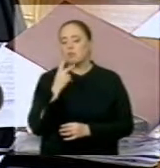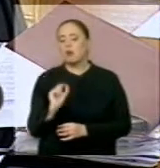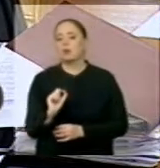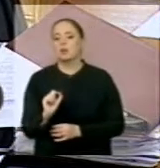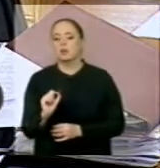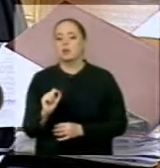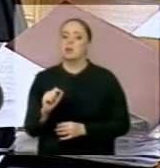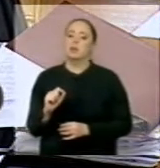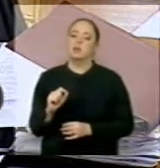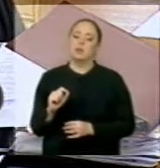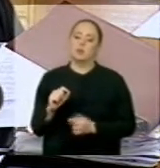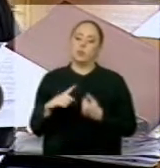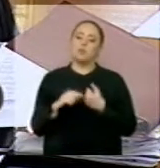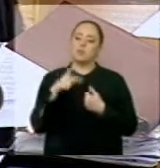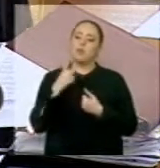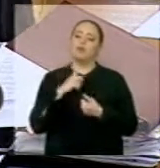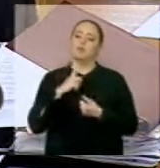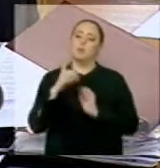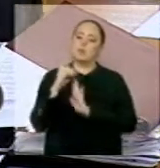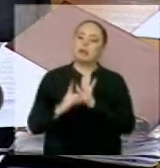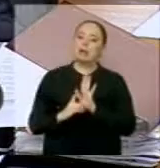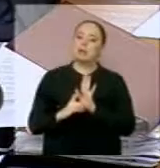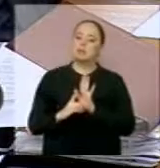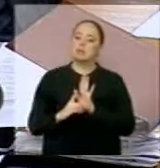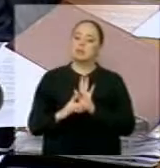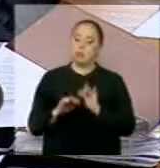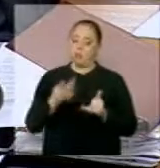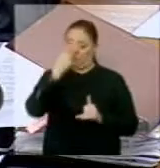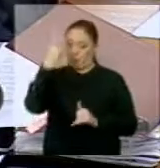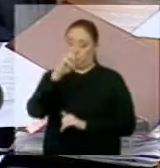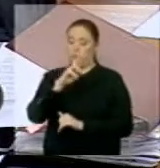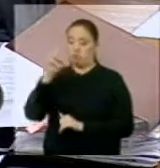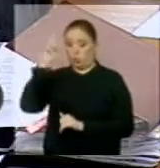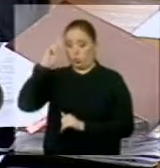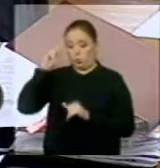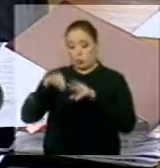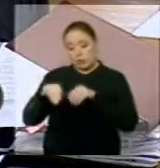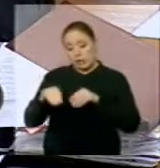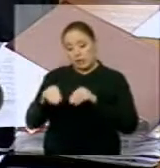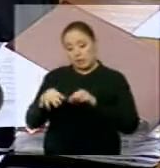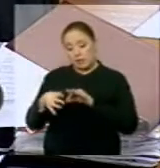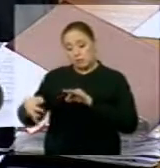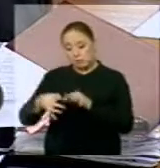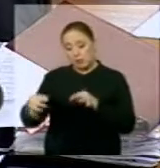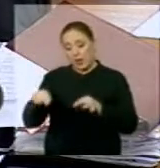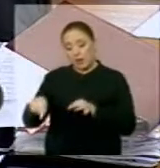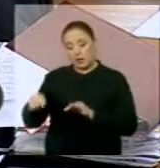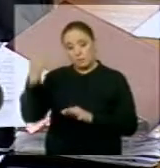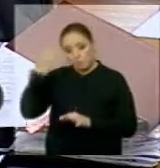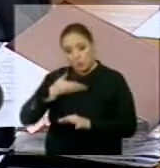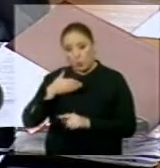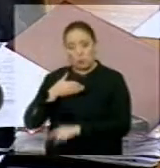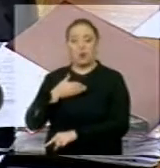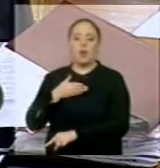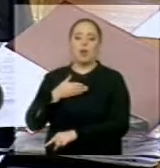por meio de declaração do ocupante, ou seja, permitir que aqueles que já estão há muito tempo